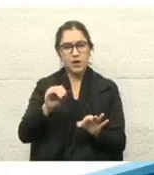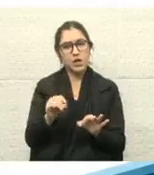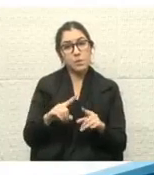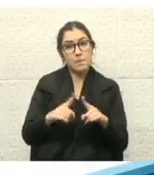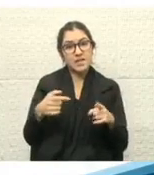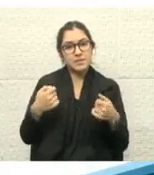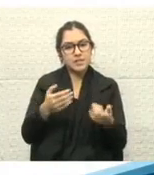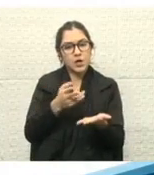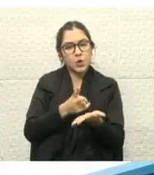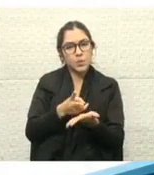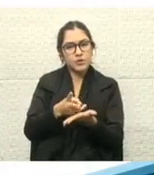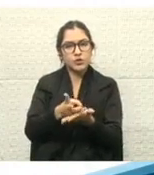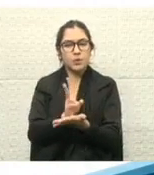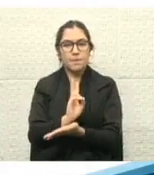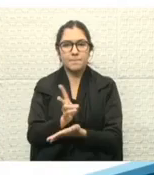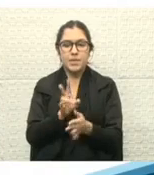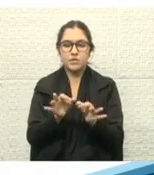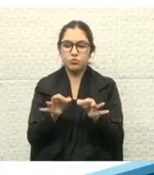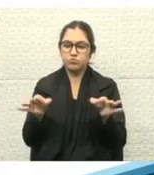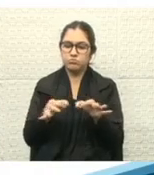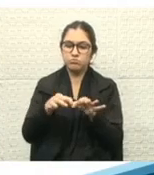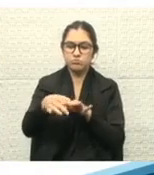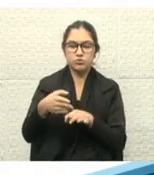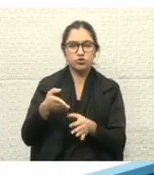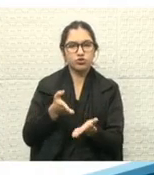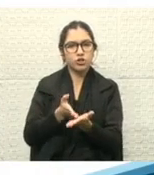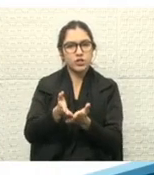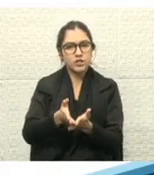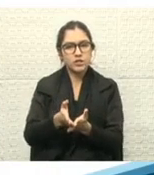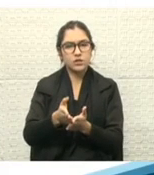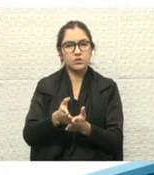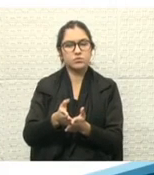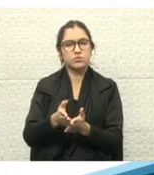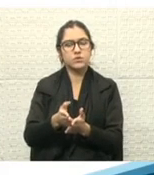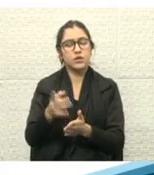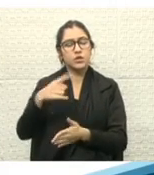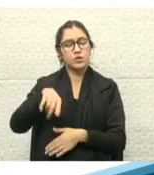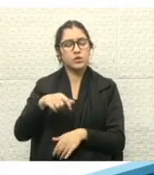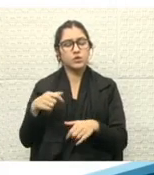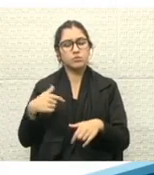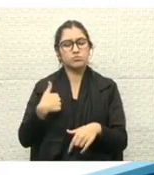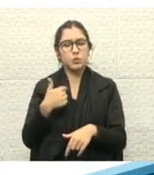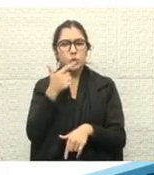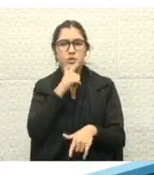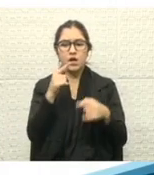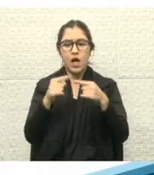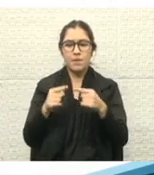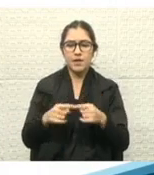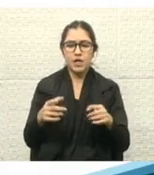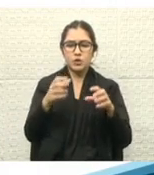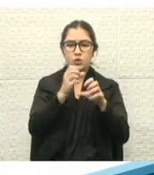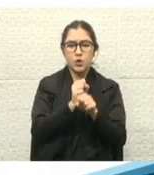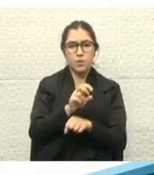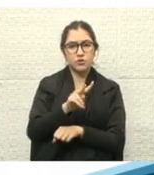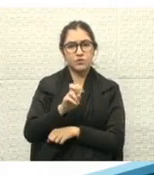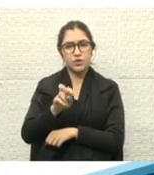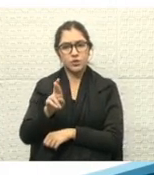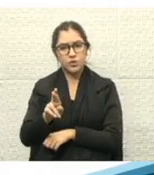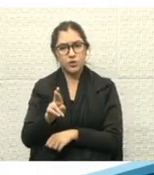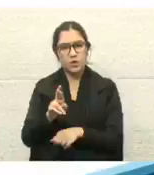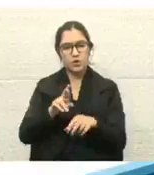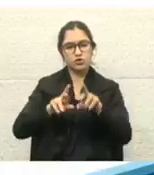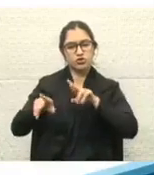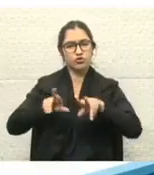seja mantido o mesmo comprimento, a mesma direção, o mesmo sentido, eu consigo aplicar as somas de vetores,